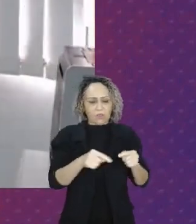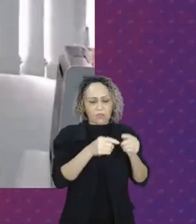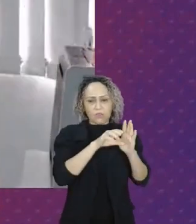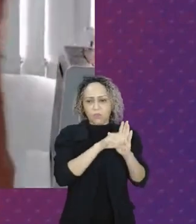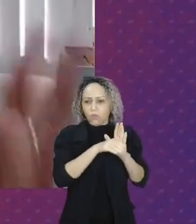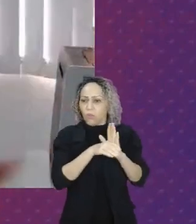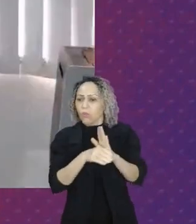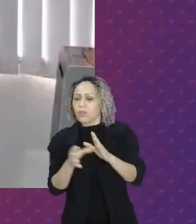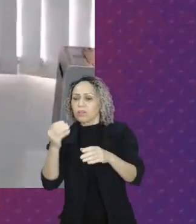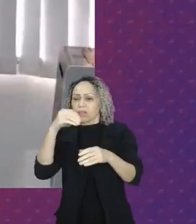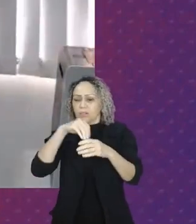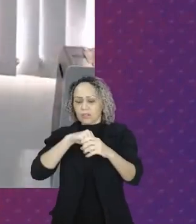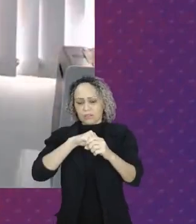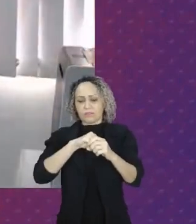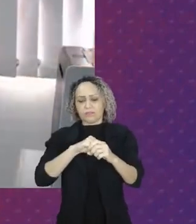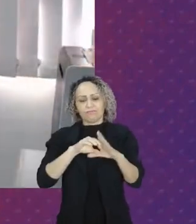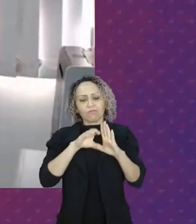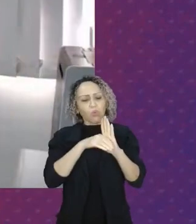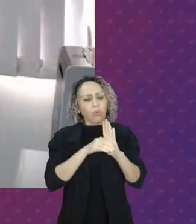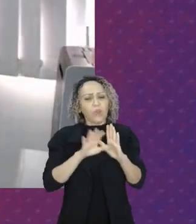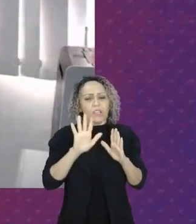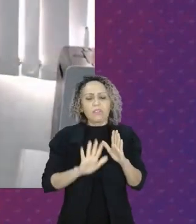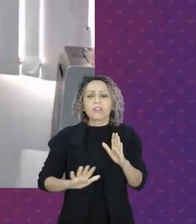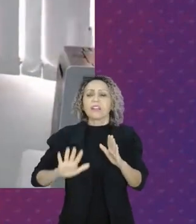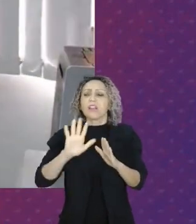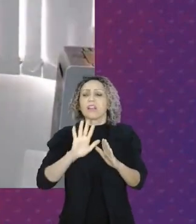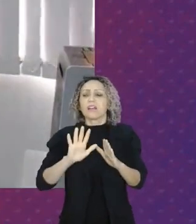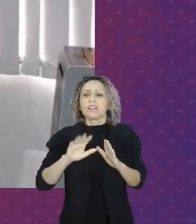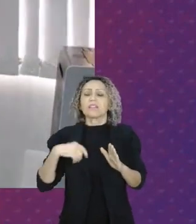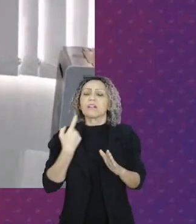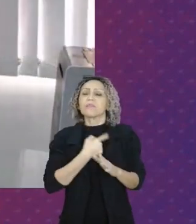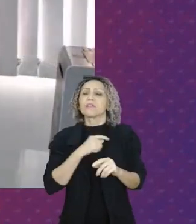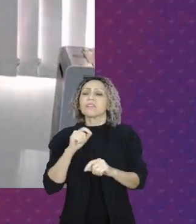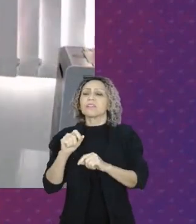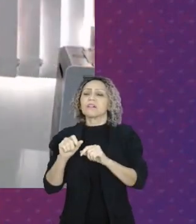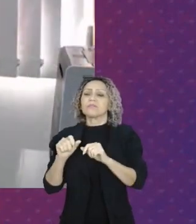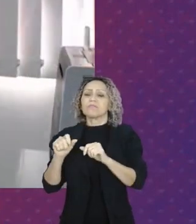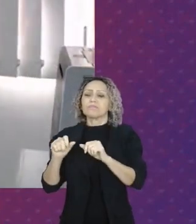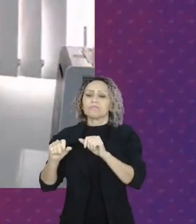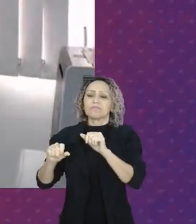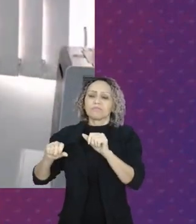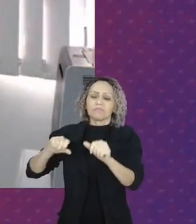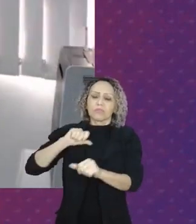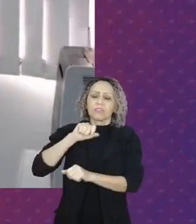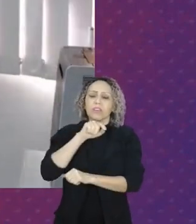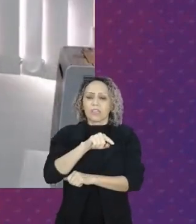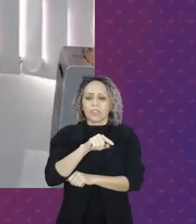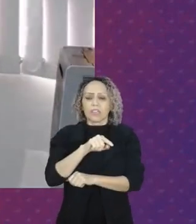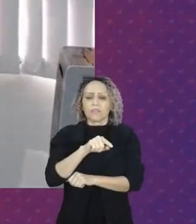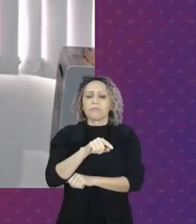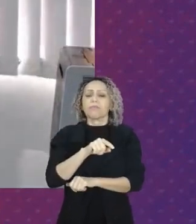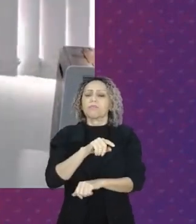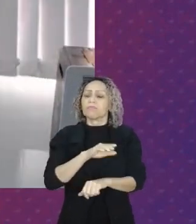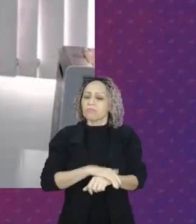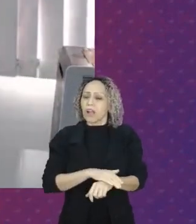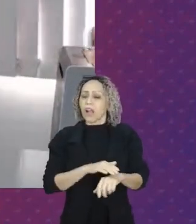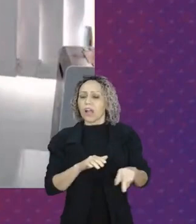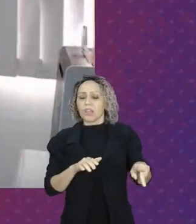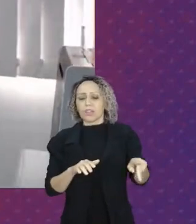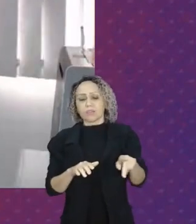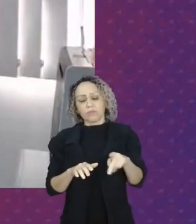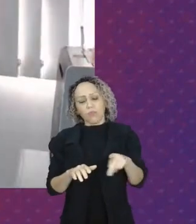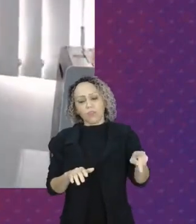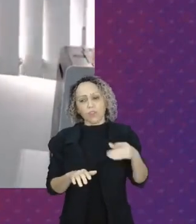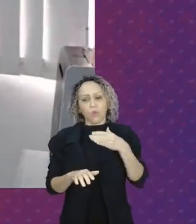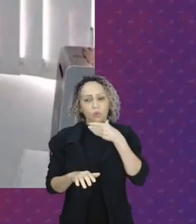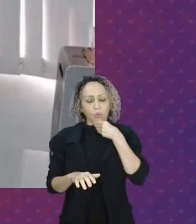ofertados nos currículos de uma maneira geral. Então, nós passamos a ter mais professores homens, e